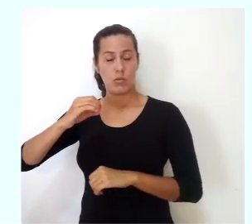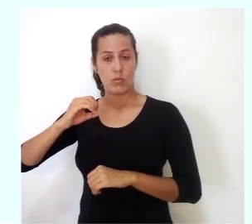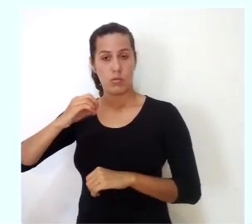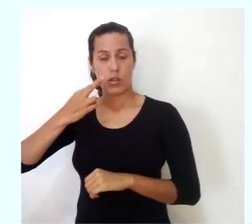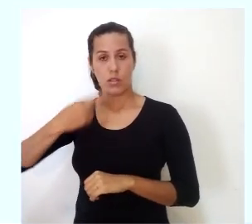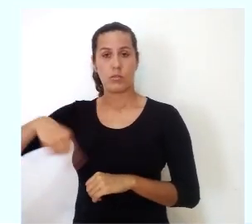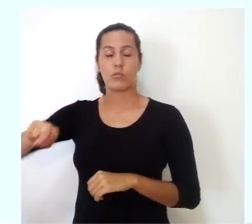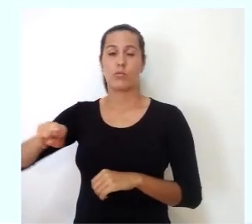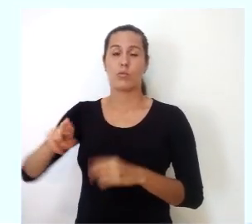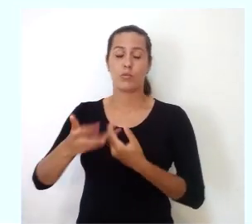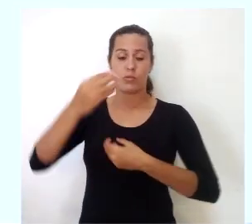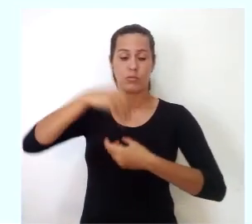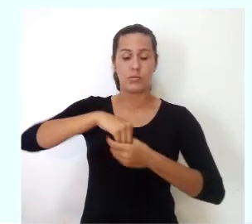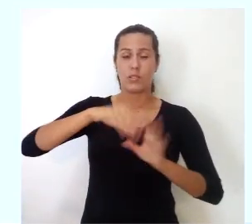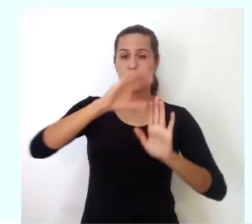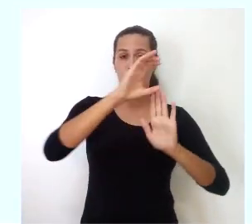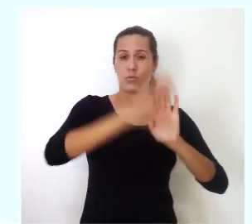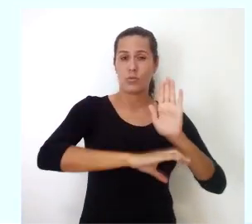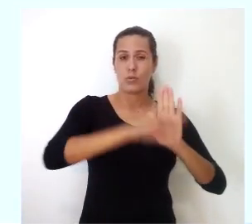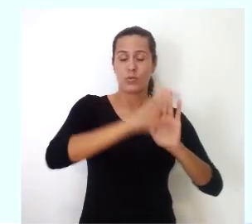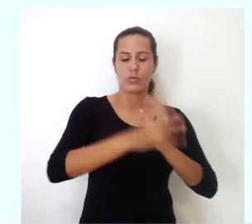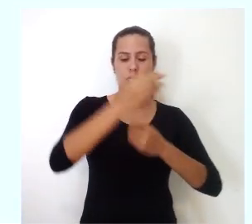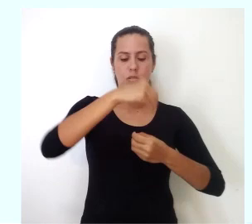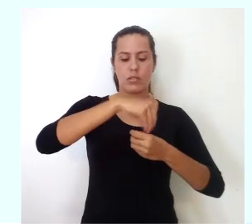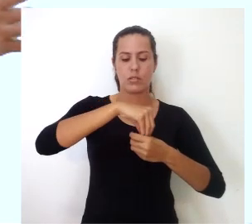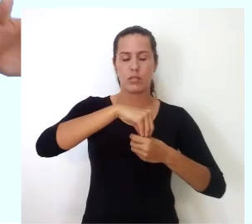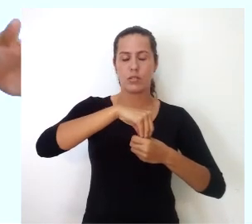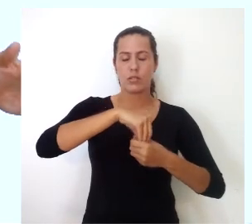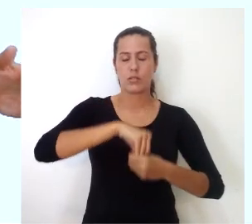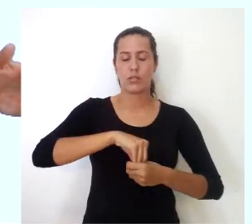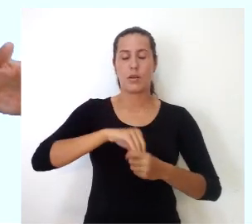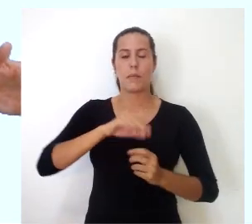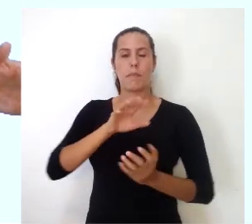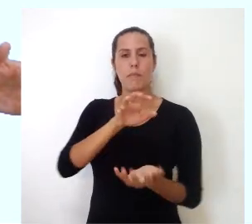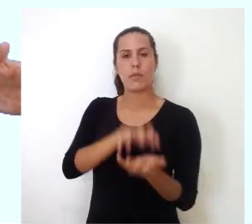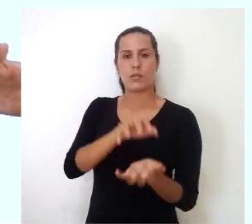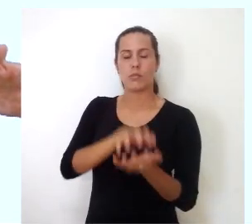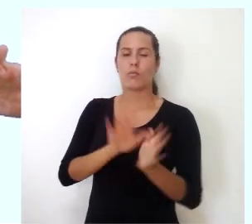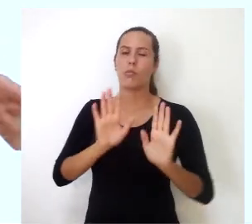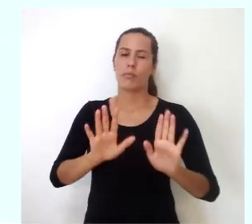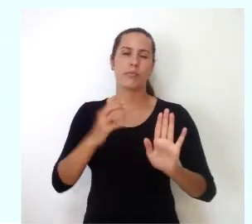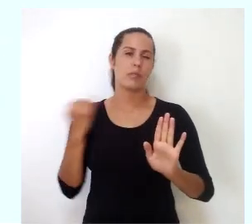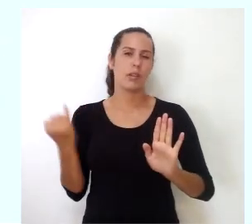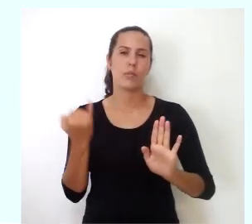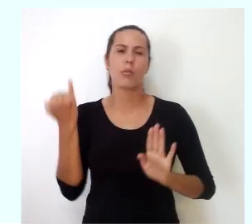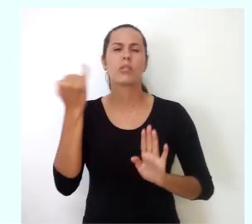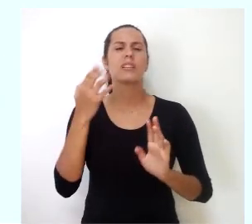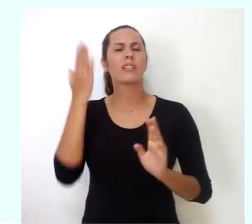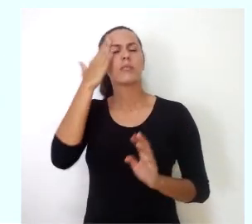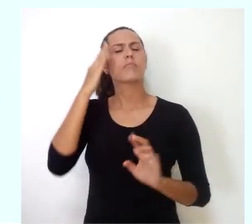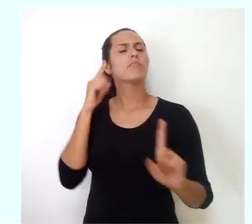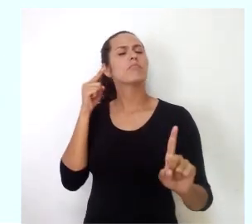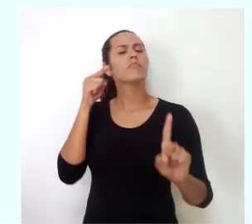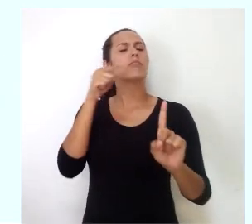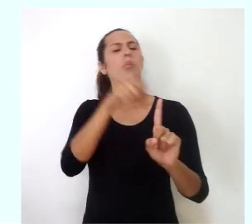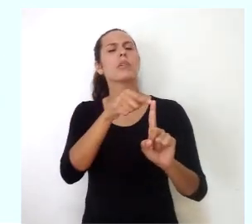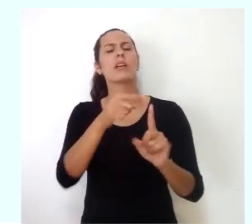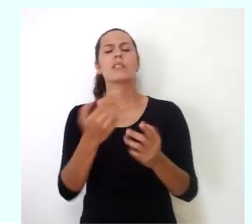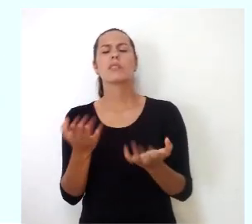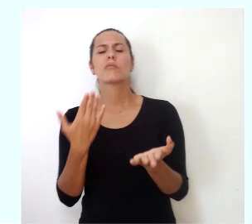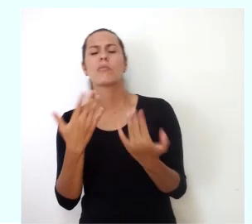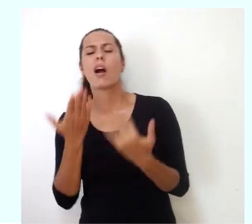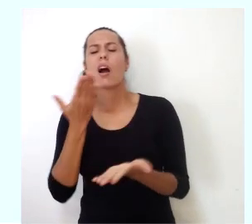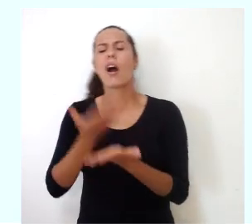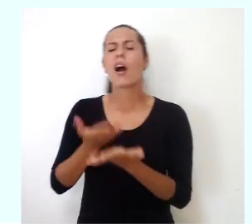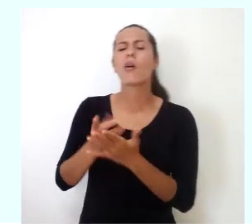bom sempre a gente refletir um pouco qual o objetivo dessa discussão, qual o objetivo desse bate-papo, qual